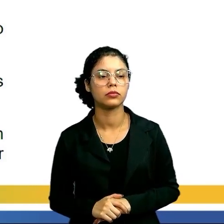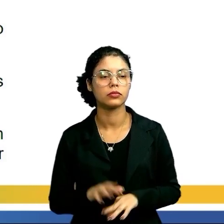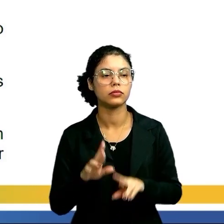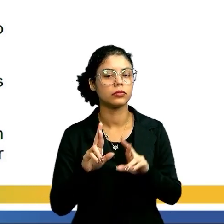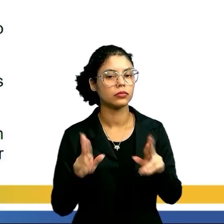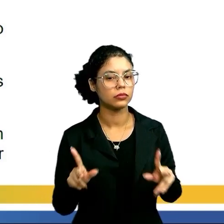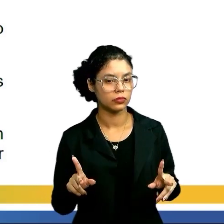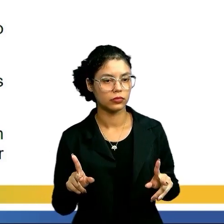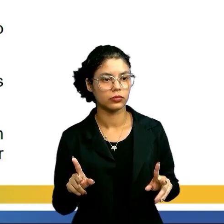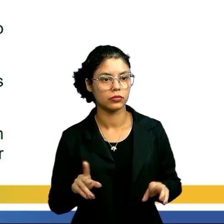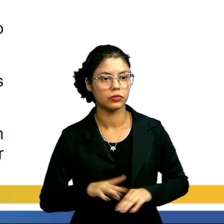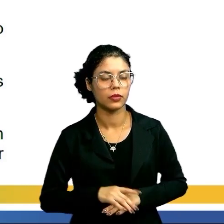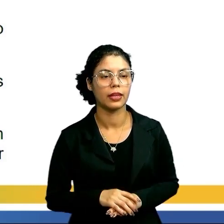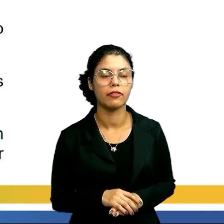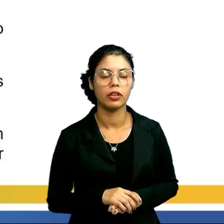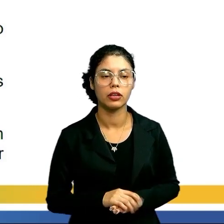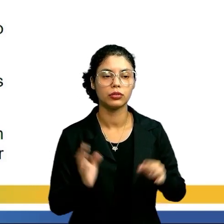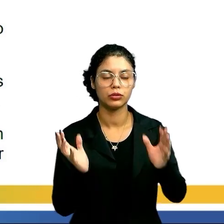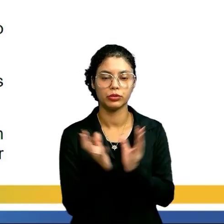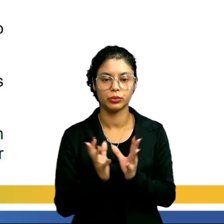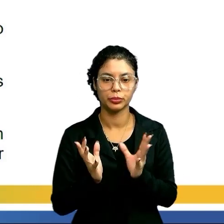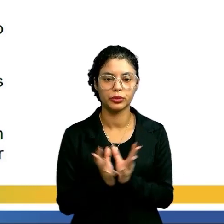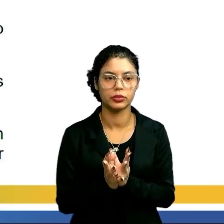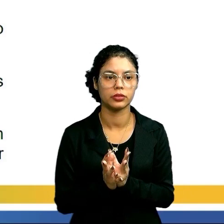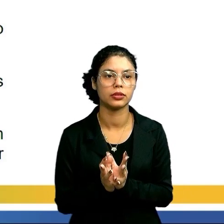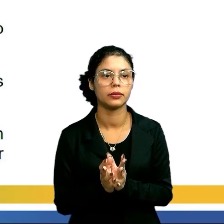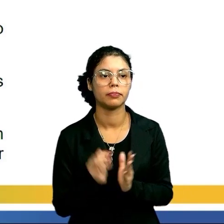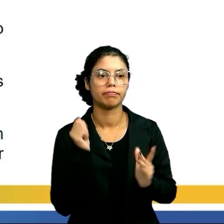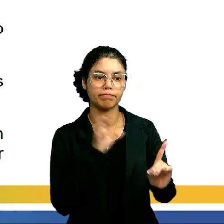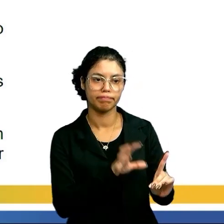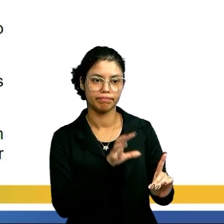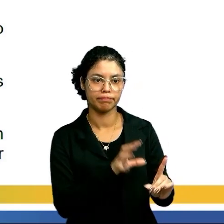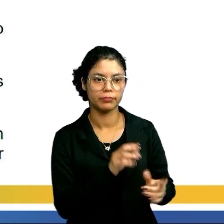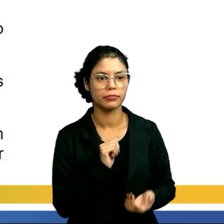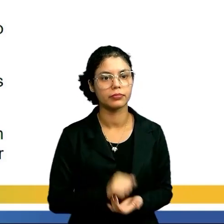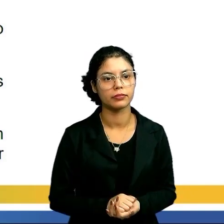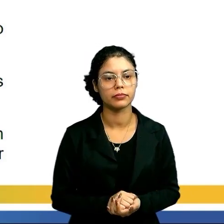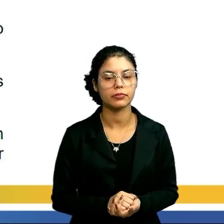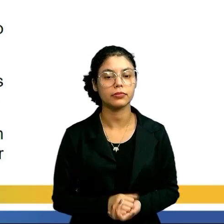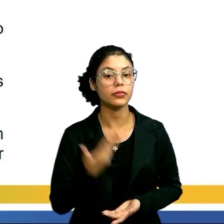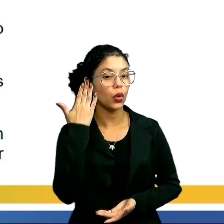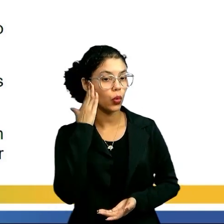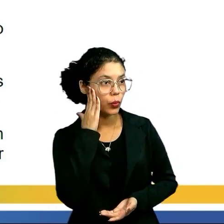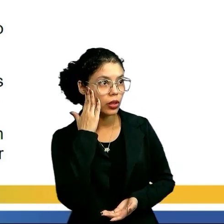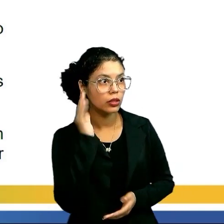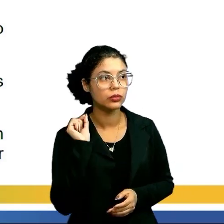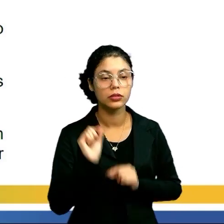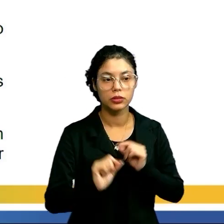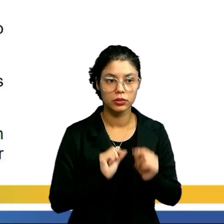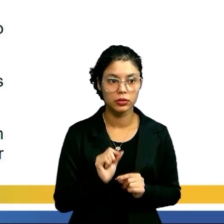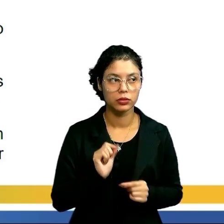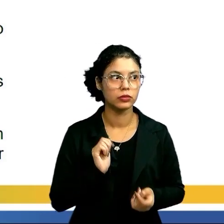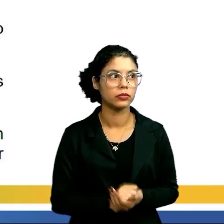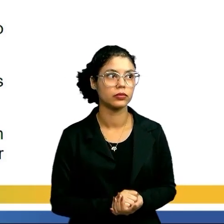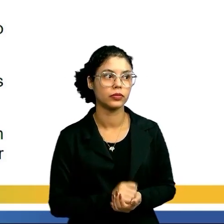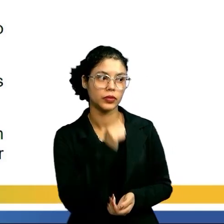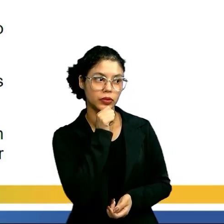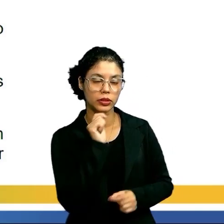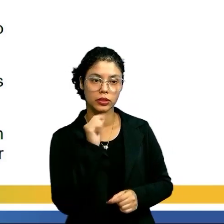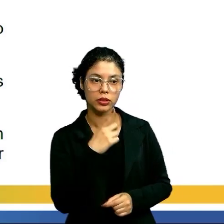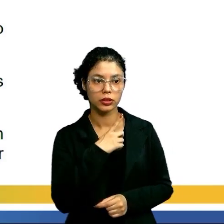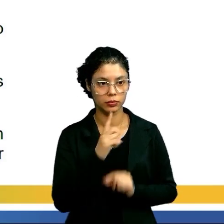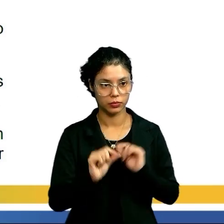micropolítica, elaboradas por diferentes grupos de oprimidos. Deleuze compreende que aí